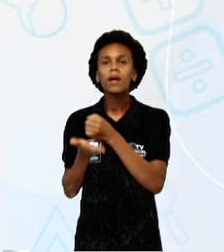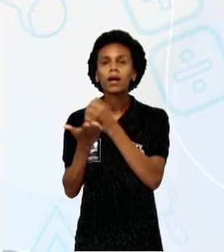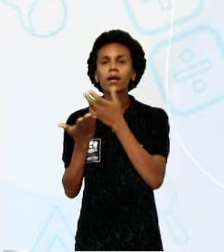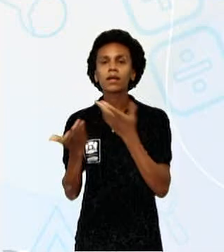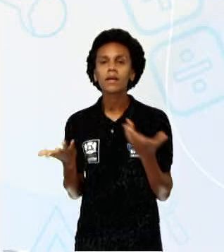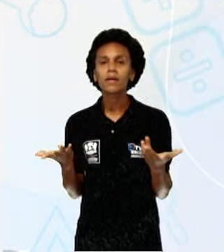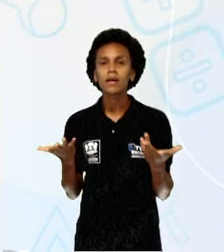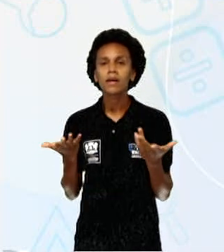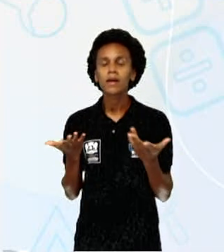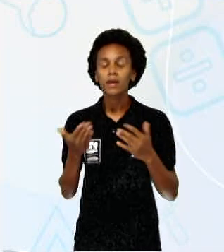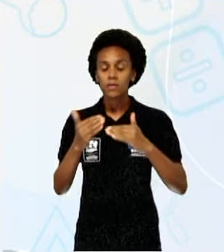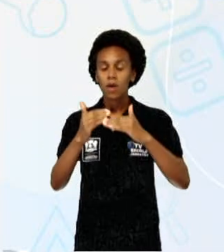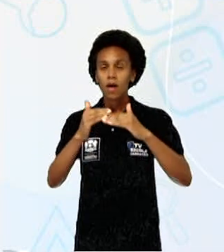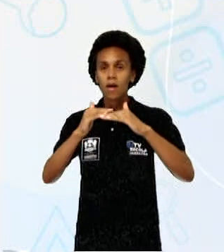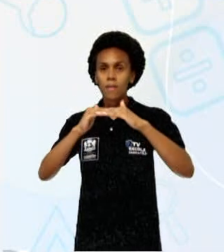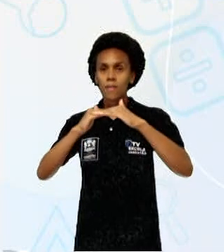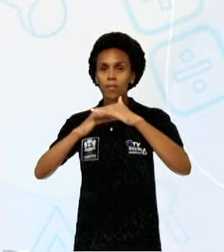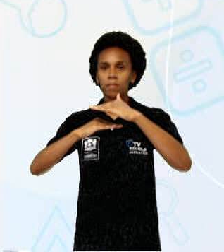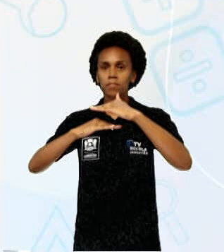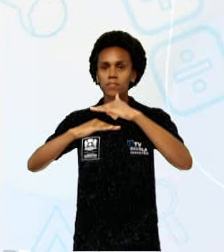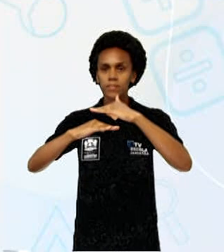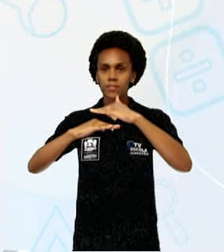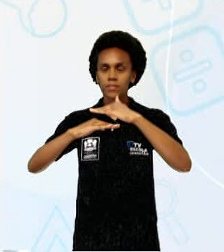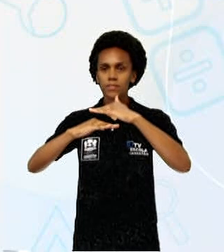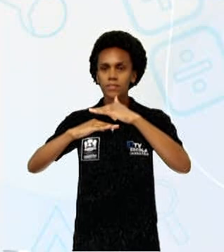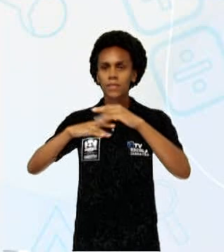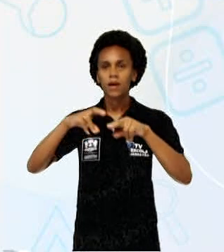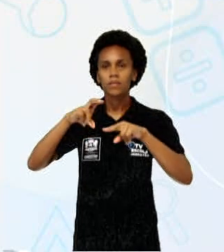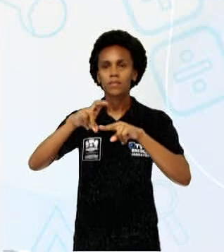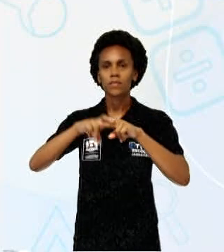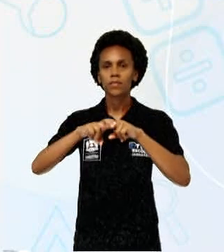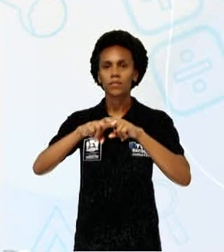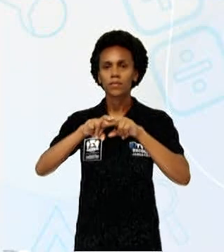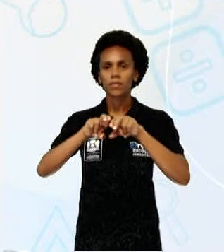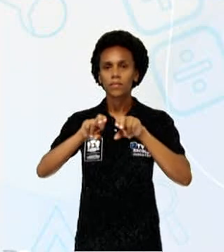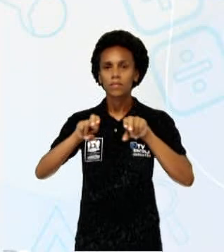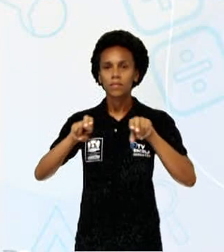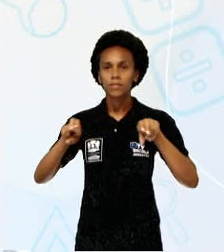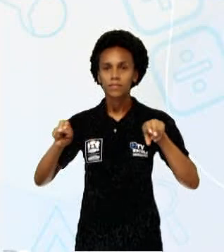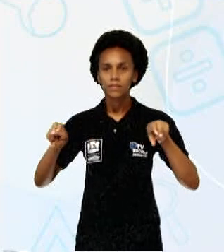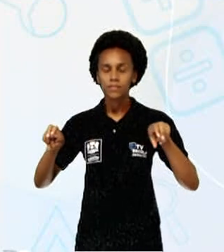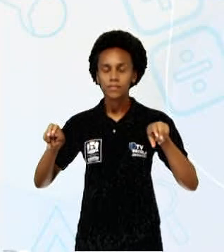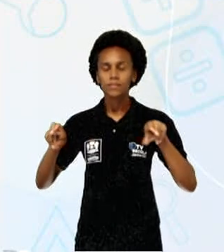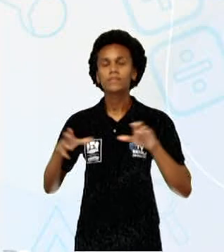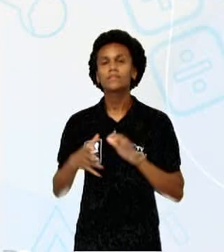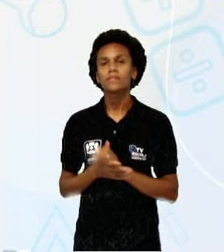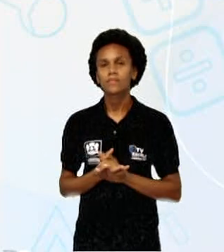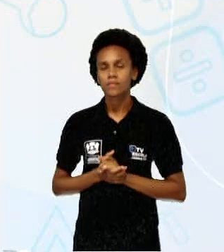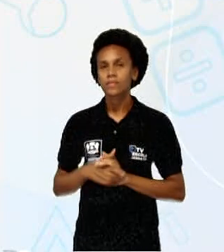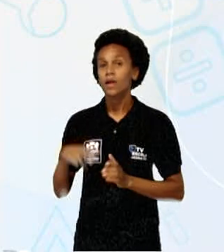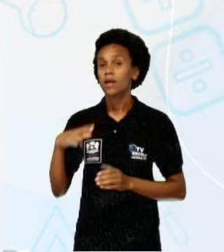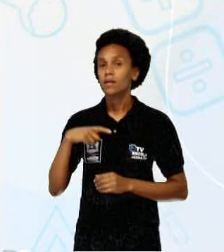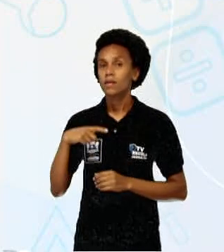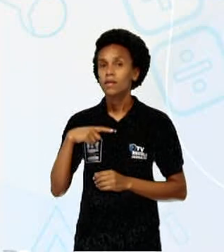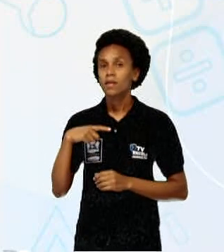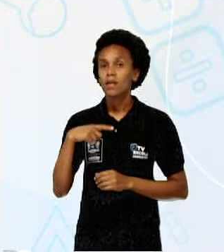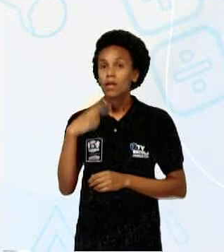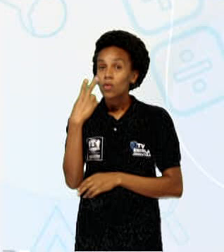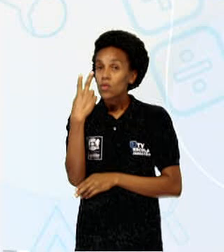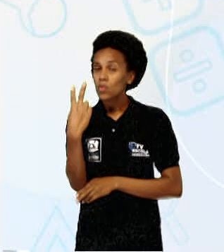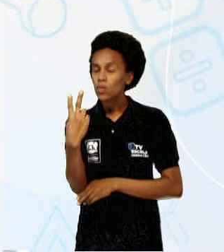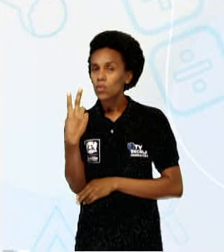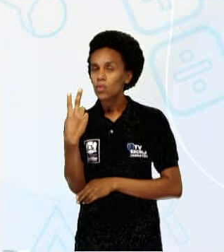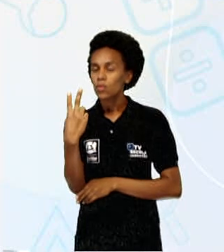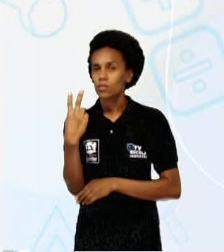Olha só eu tenho duas petecas aí observe a peteca que está embaixo do banco